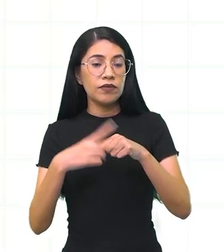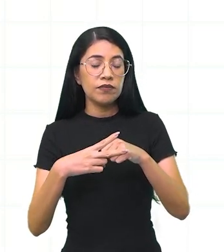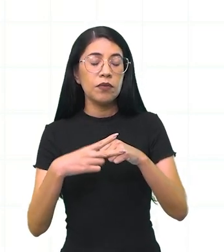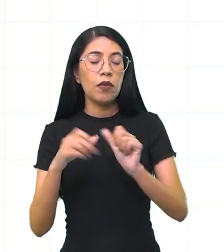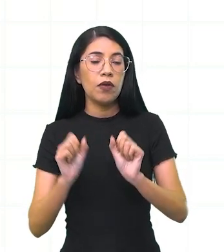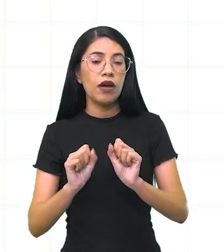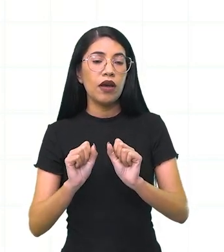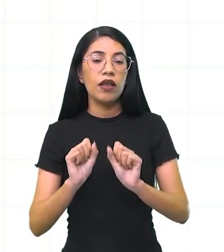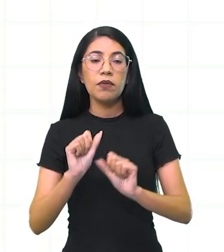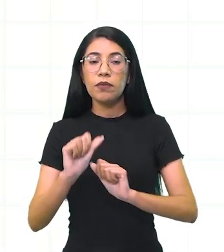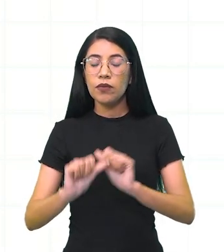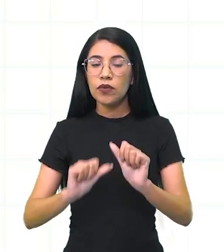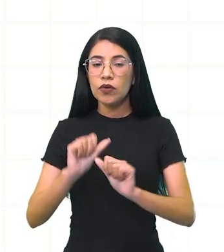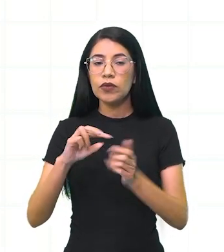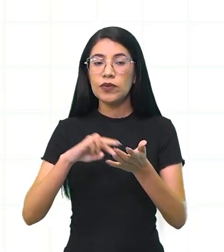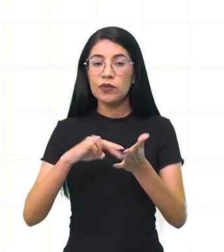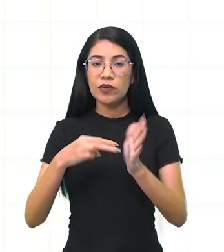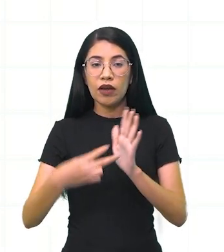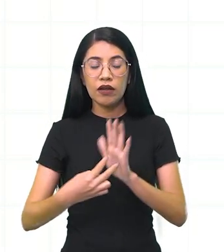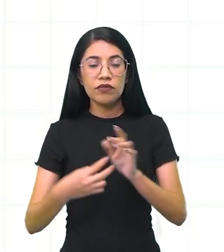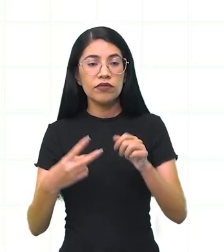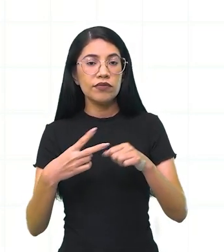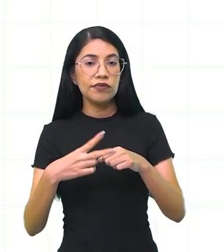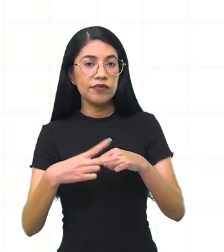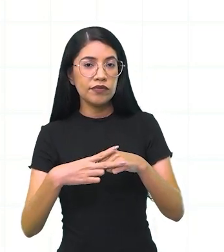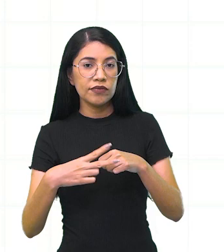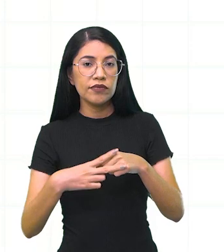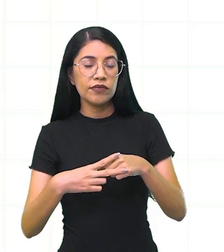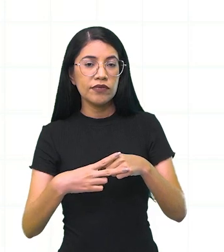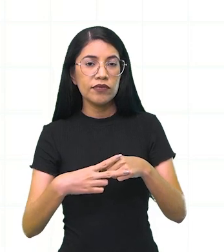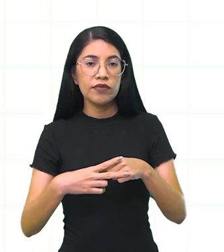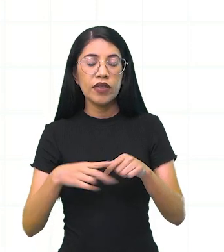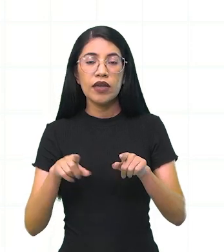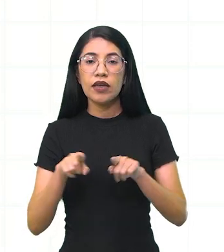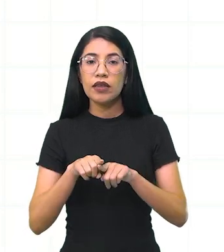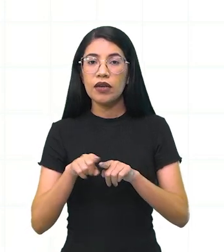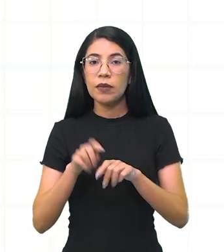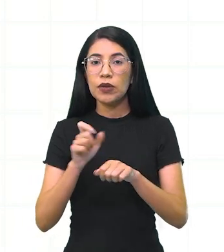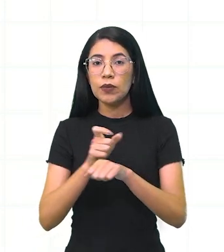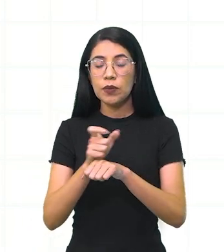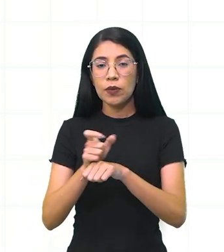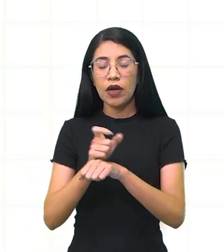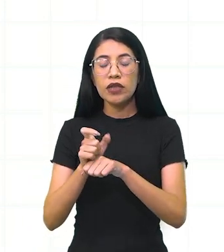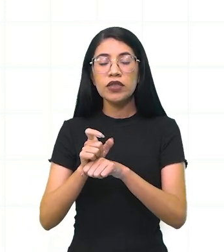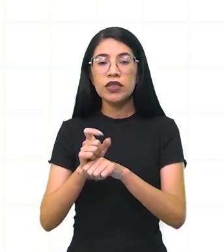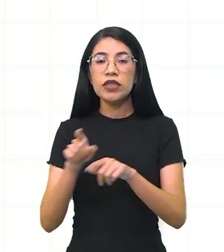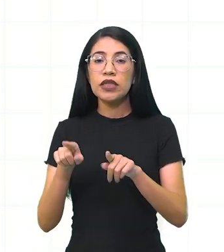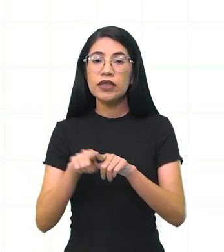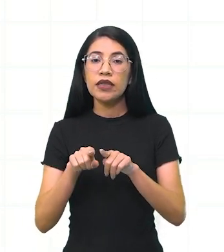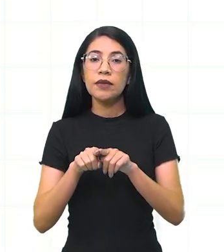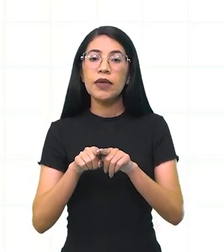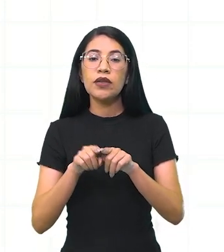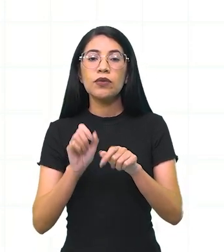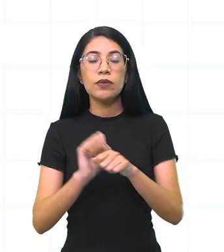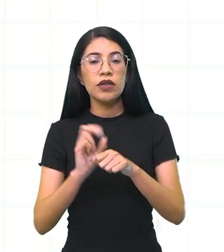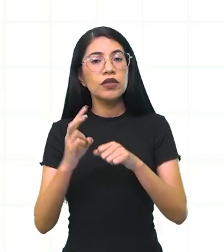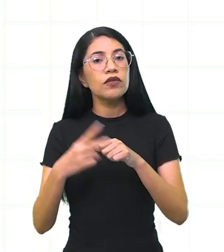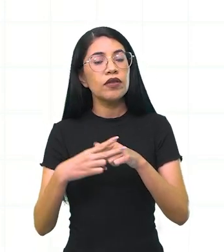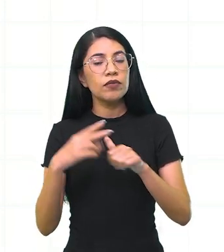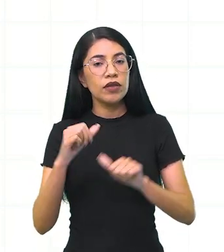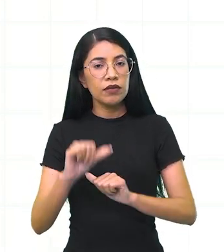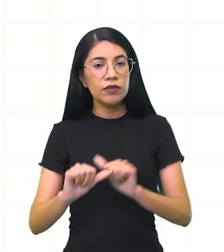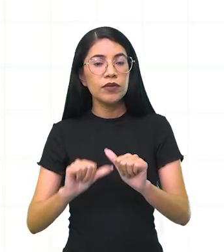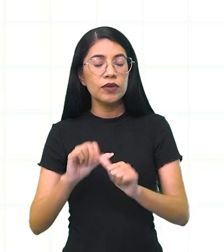pode modificar o sentido do verbo, de um adjetivo e do próprio advérbio,